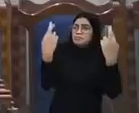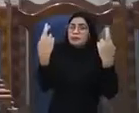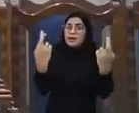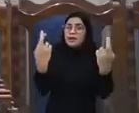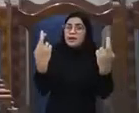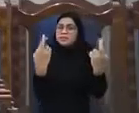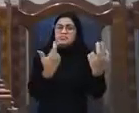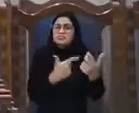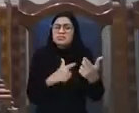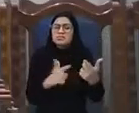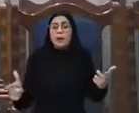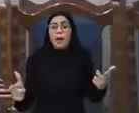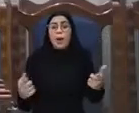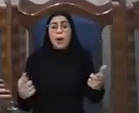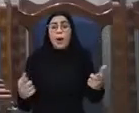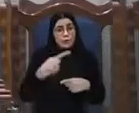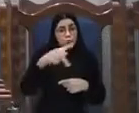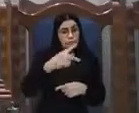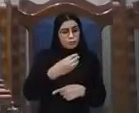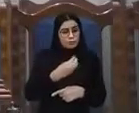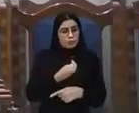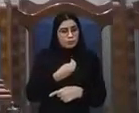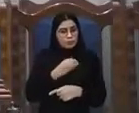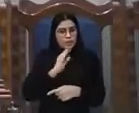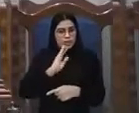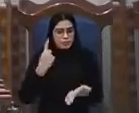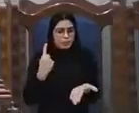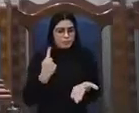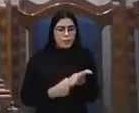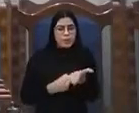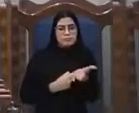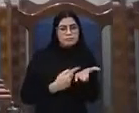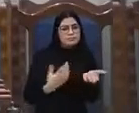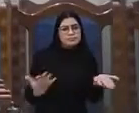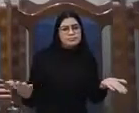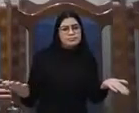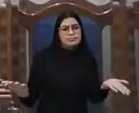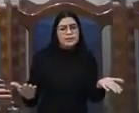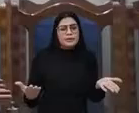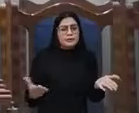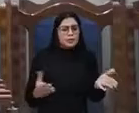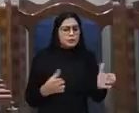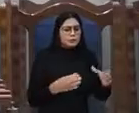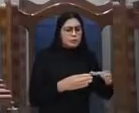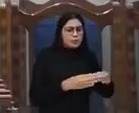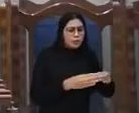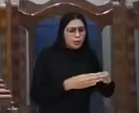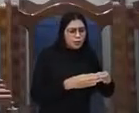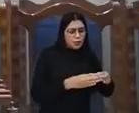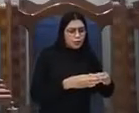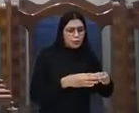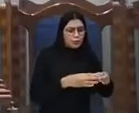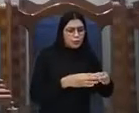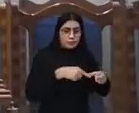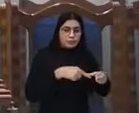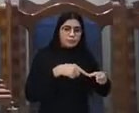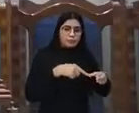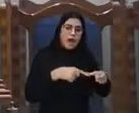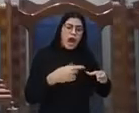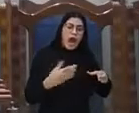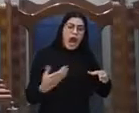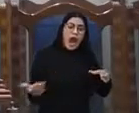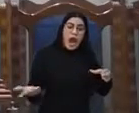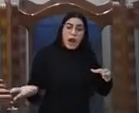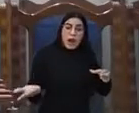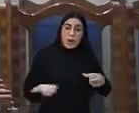esperança já está determinada. Então eram dois grupos diferentes. Cada um tinha sua filosofia. Um falava do